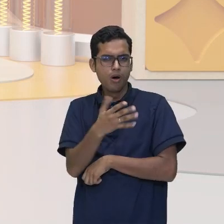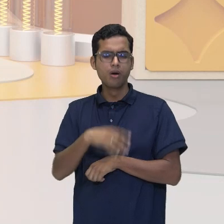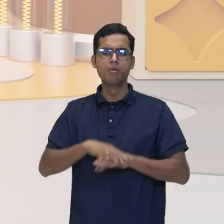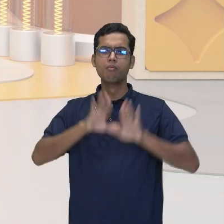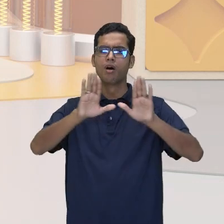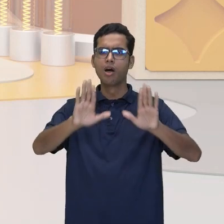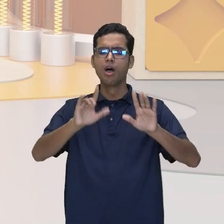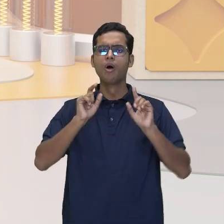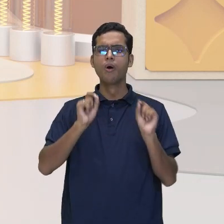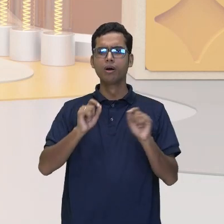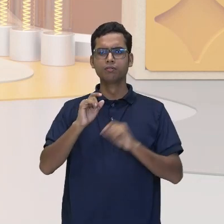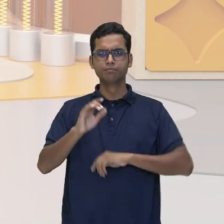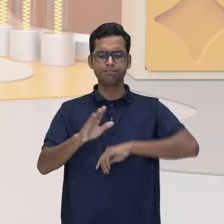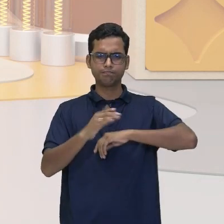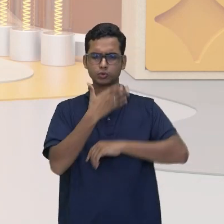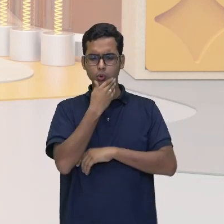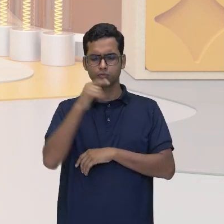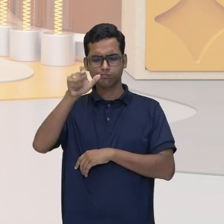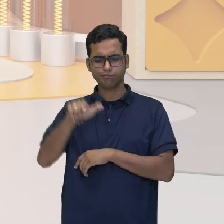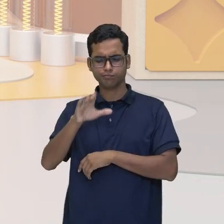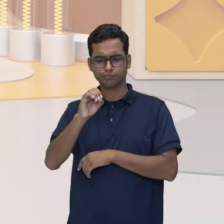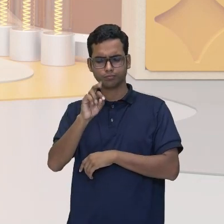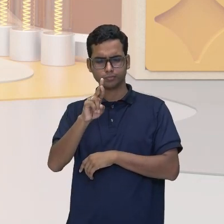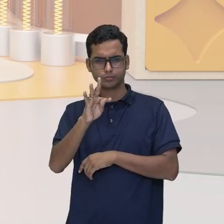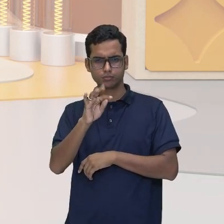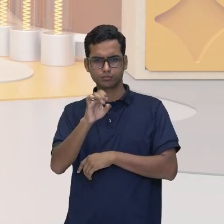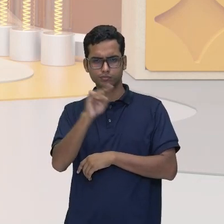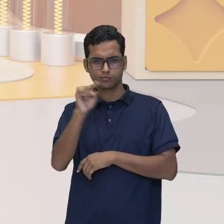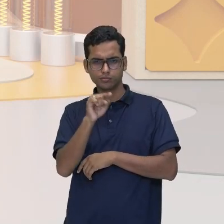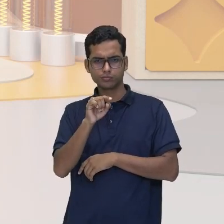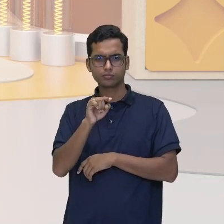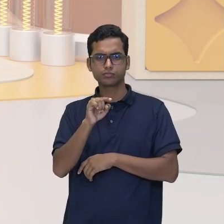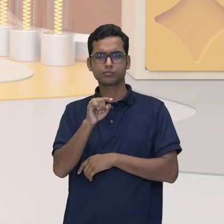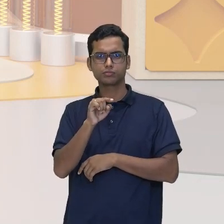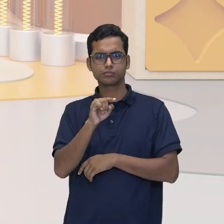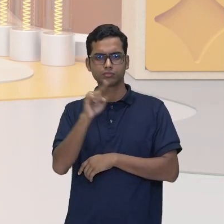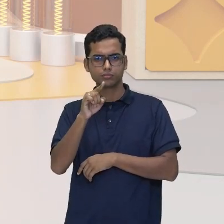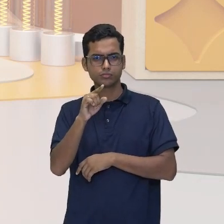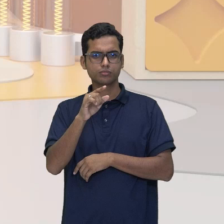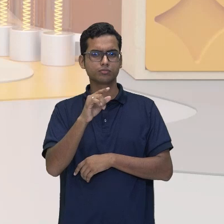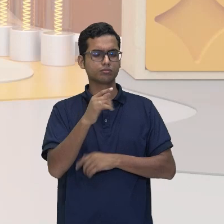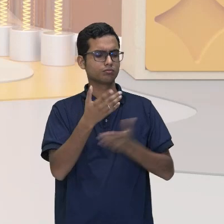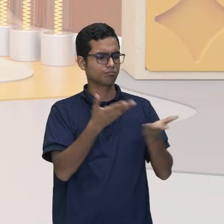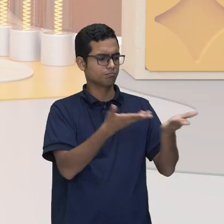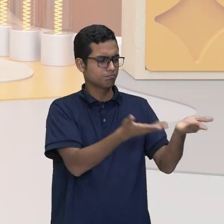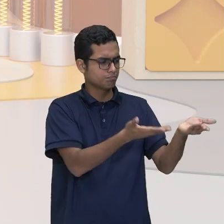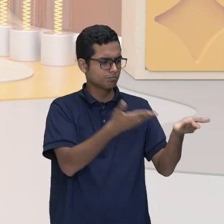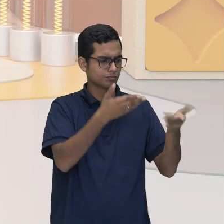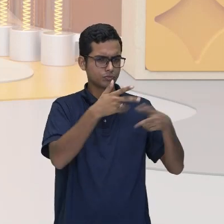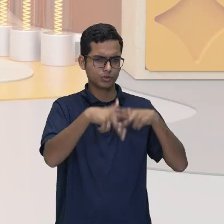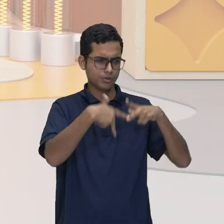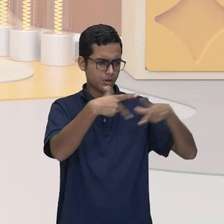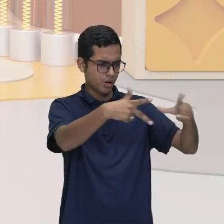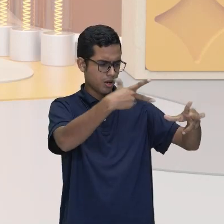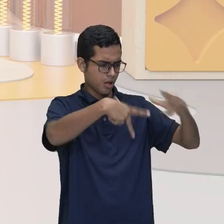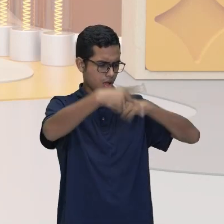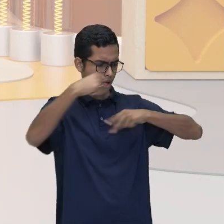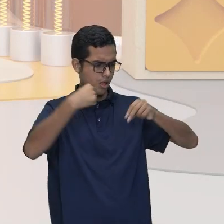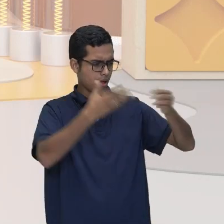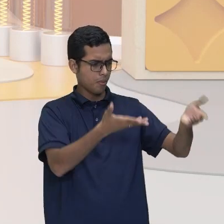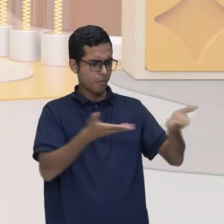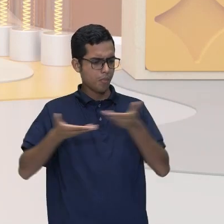Contudo, Cortés ele estava observando, recebendo todos os bens, todos os presentes que estavam sendo colocados a